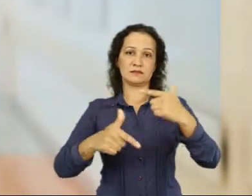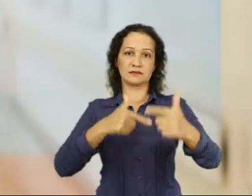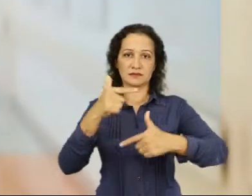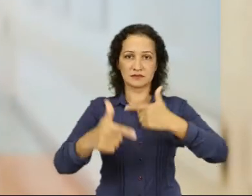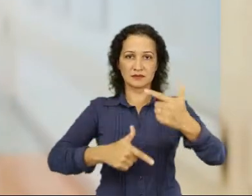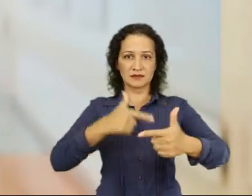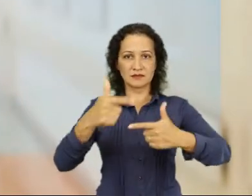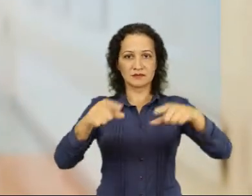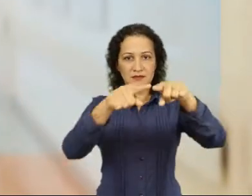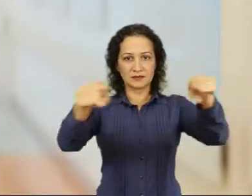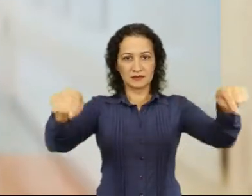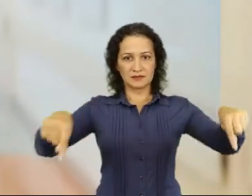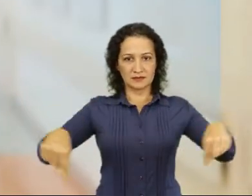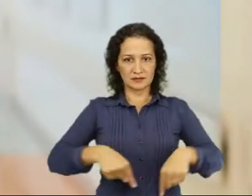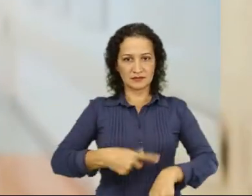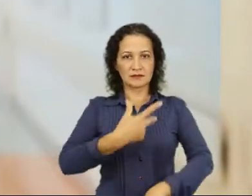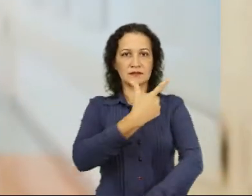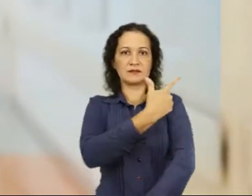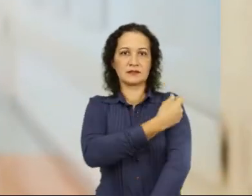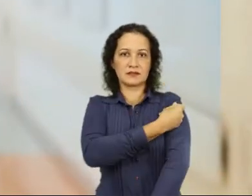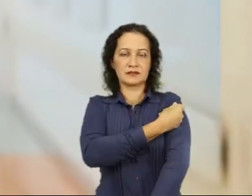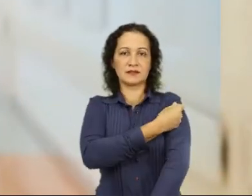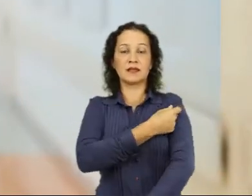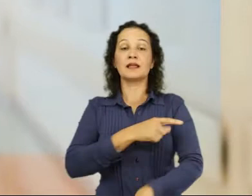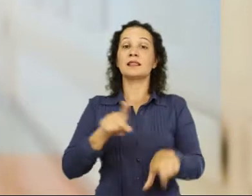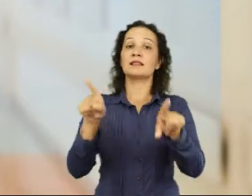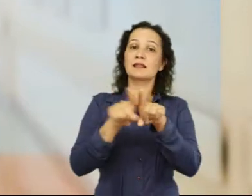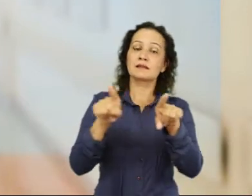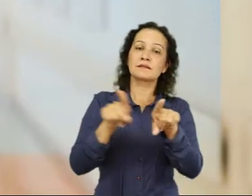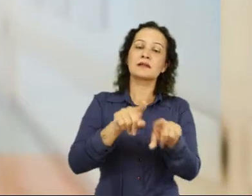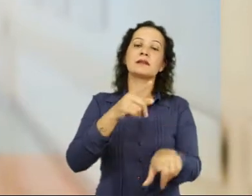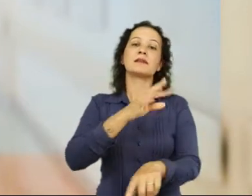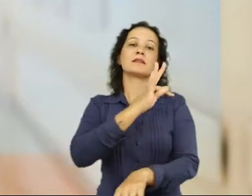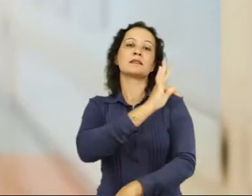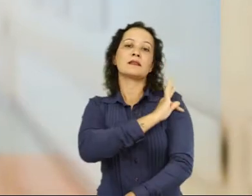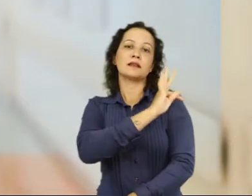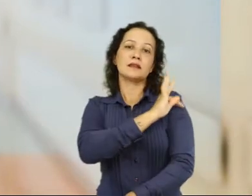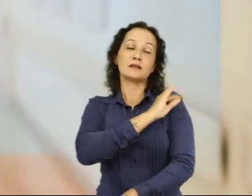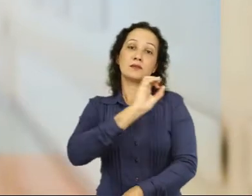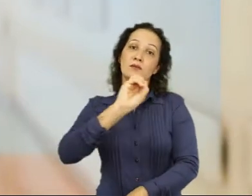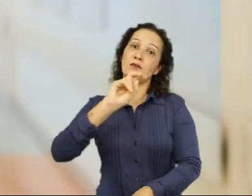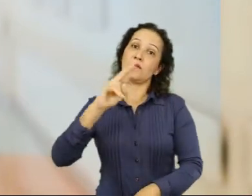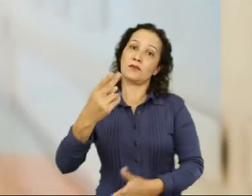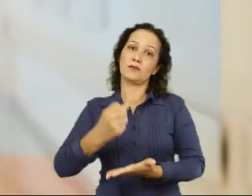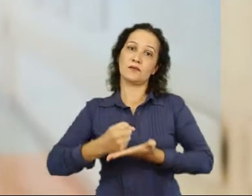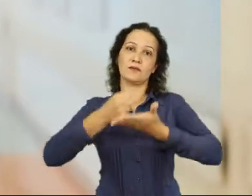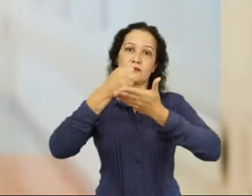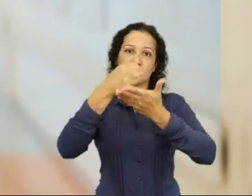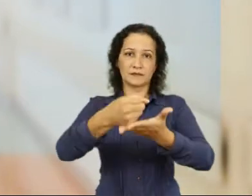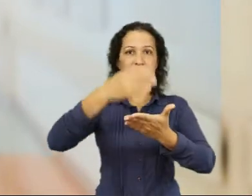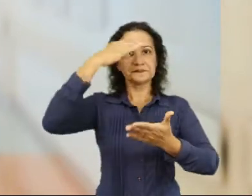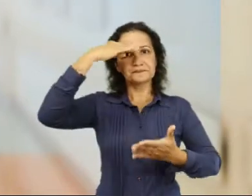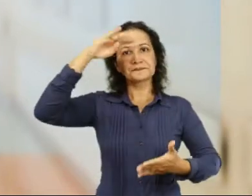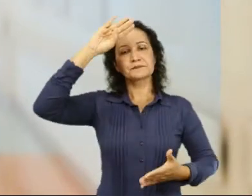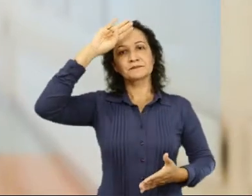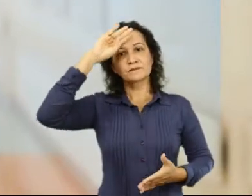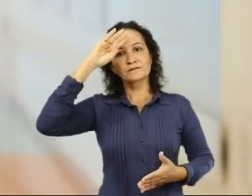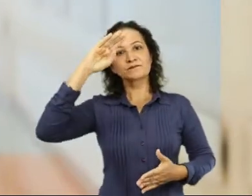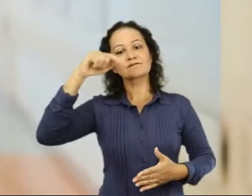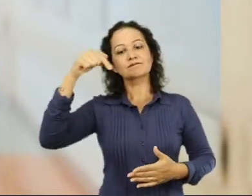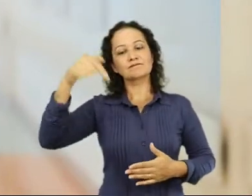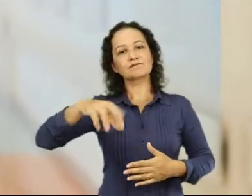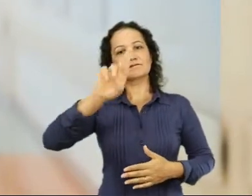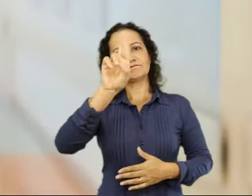vacina, bem como o técnico ou auxiliar de enfermagem alocado, disposto na sala de vacina